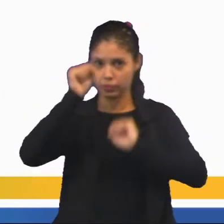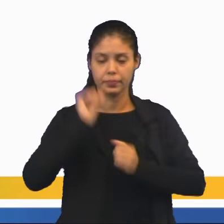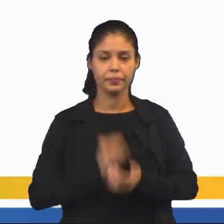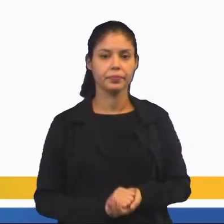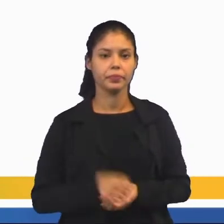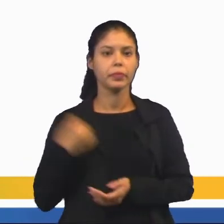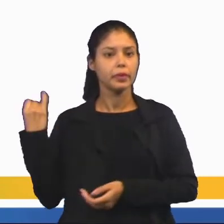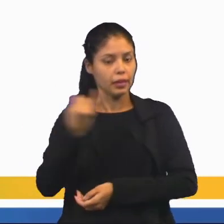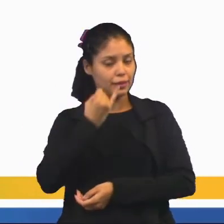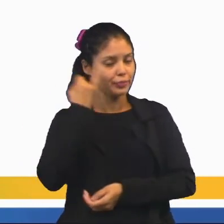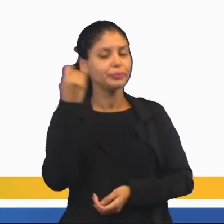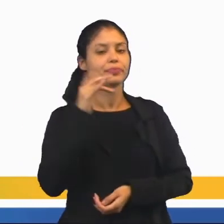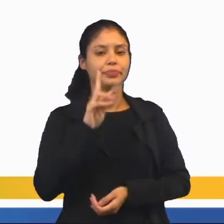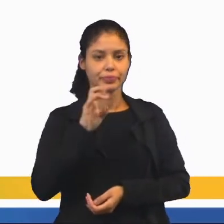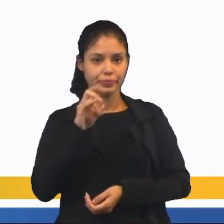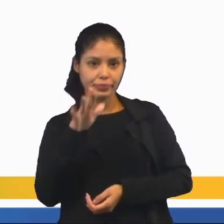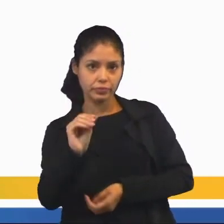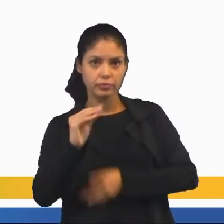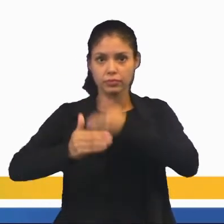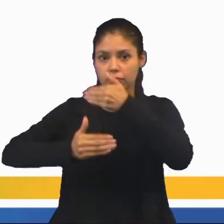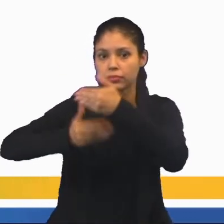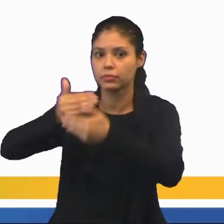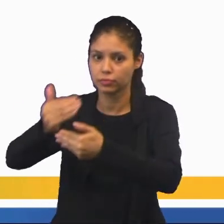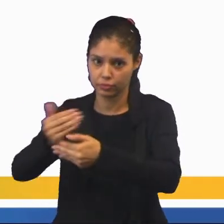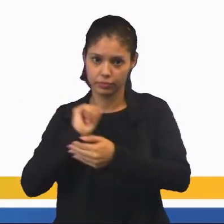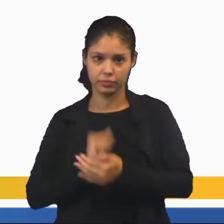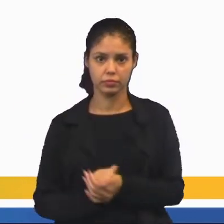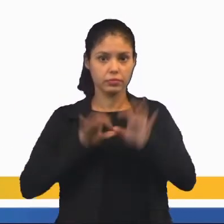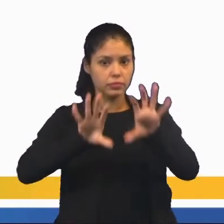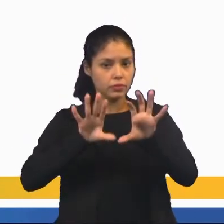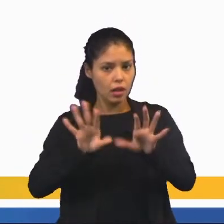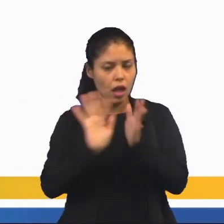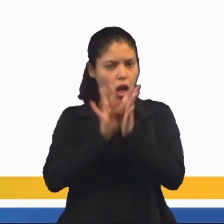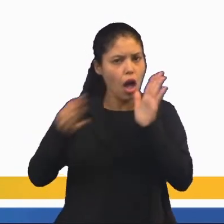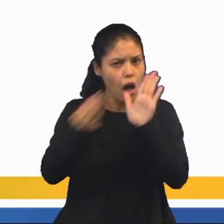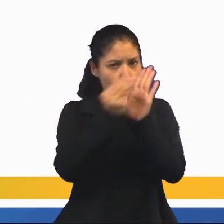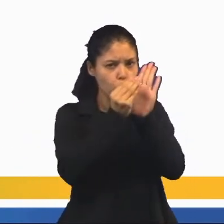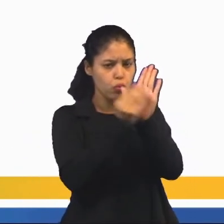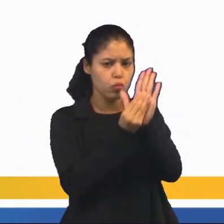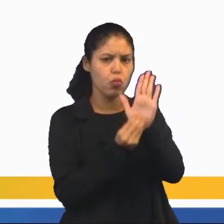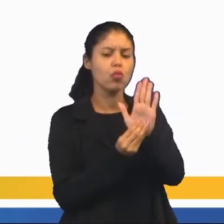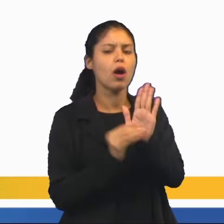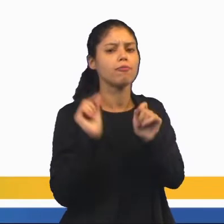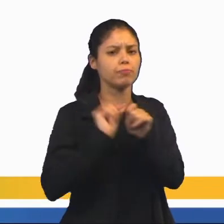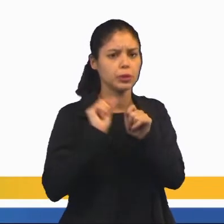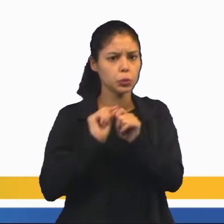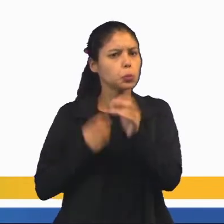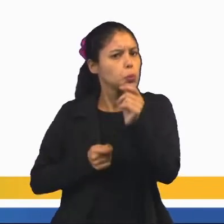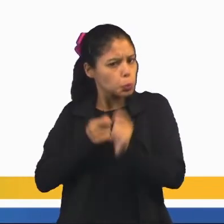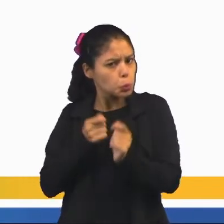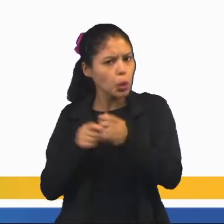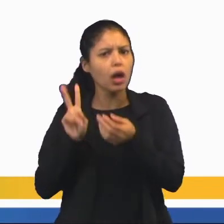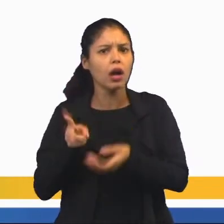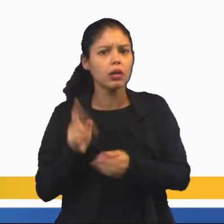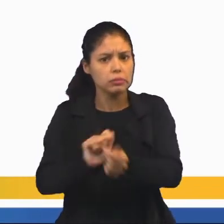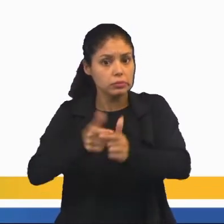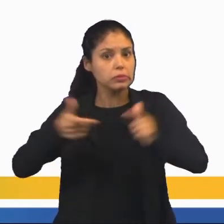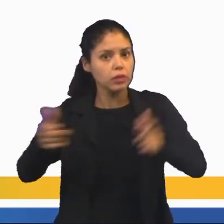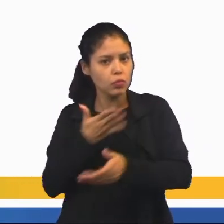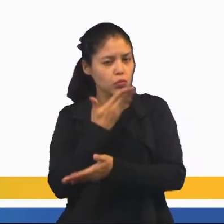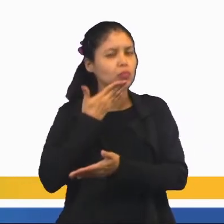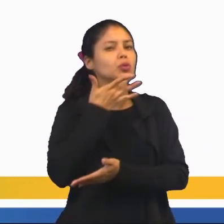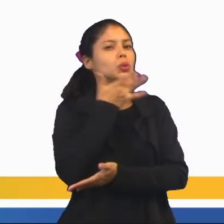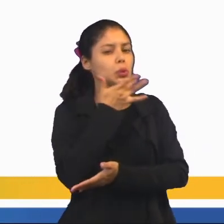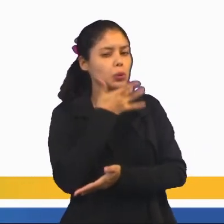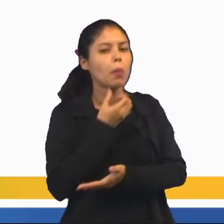e industrializados, especialmente os ultraprocessados. É que eles são formulados para que sejam